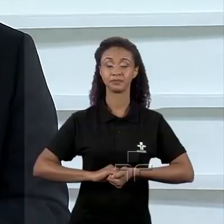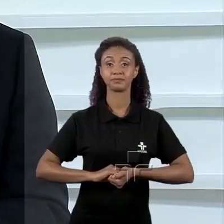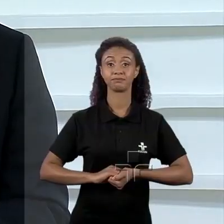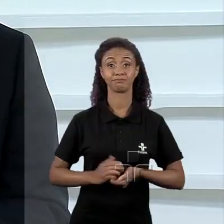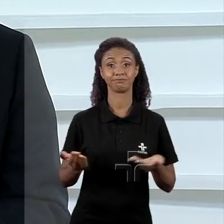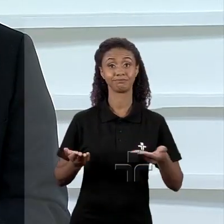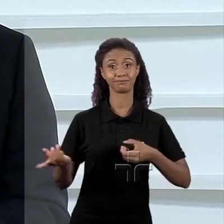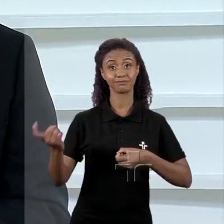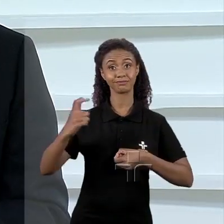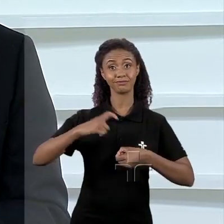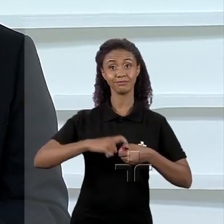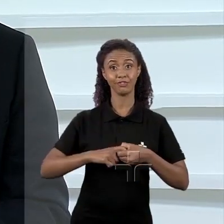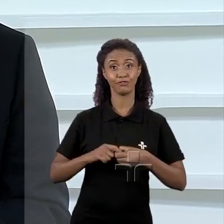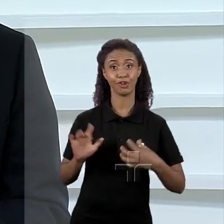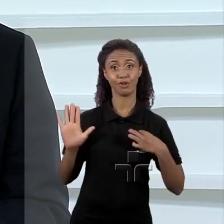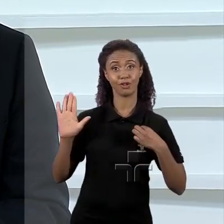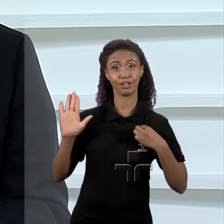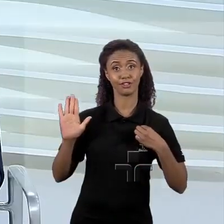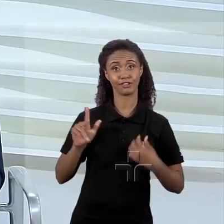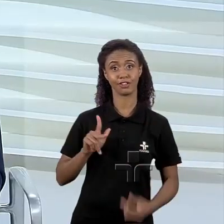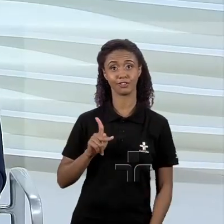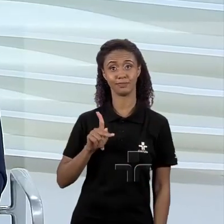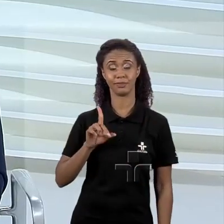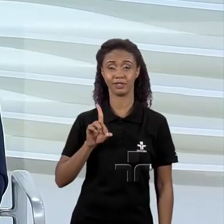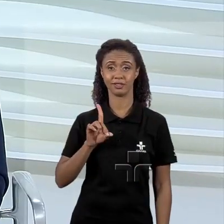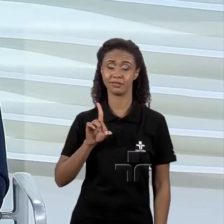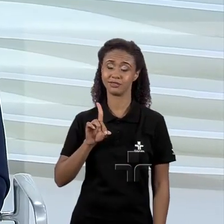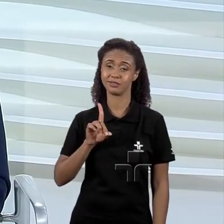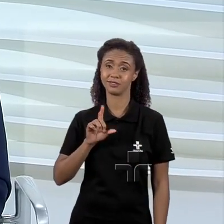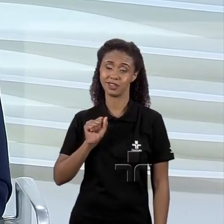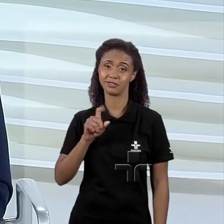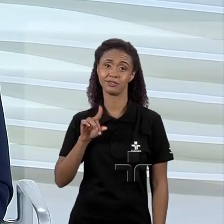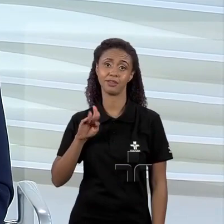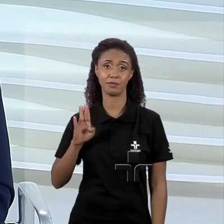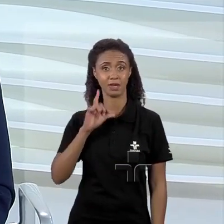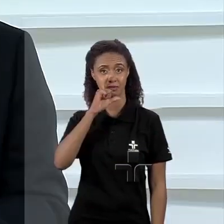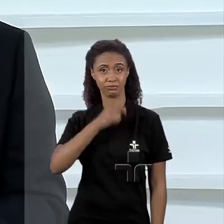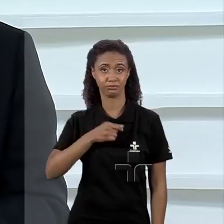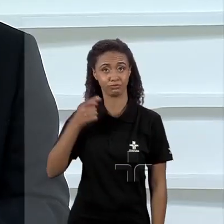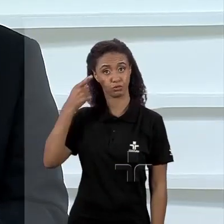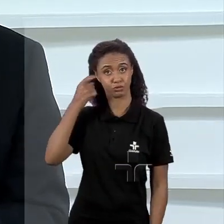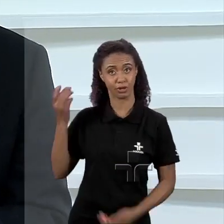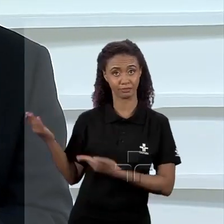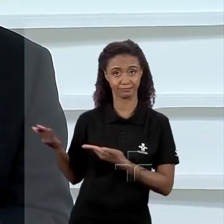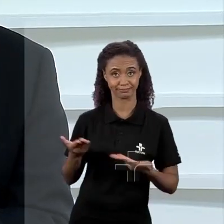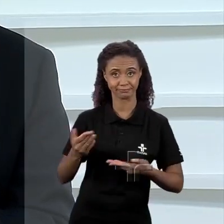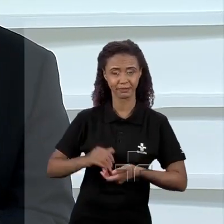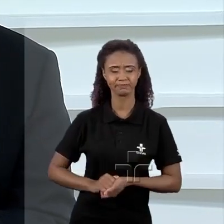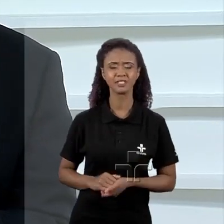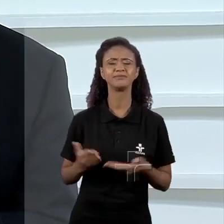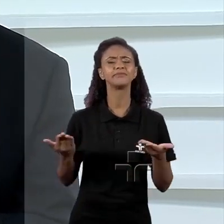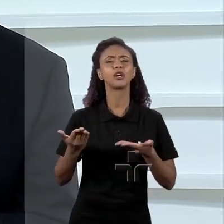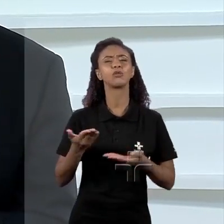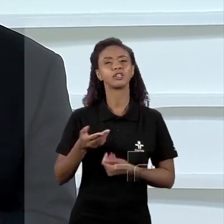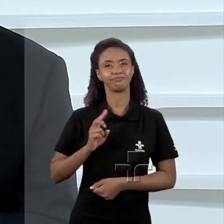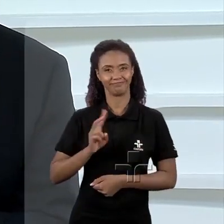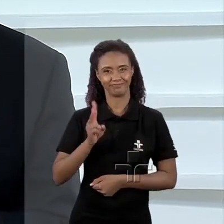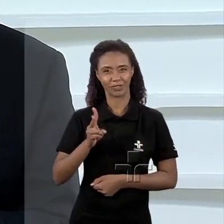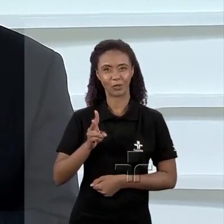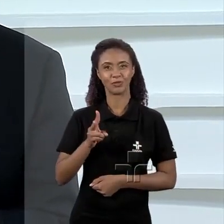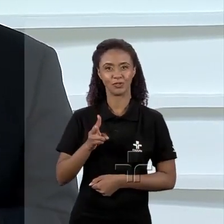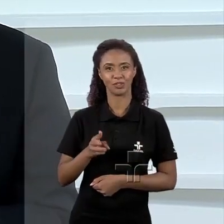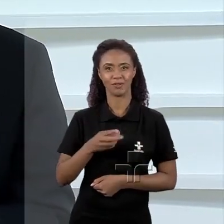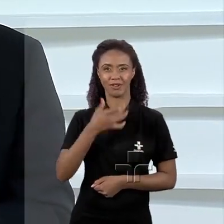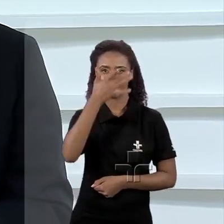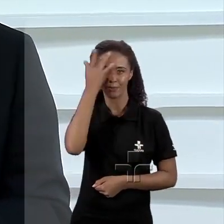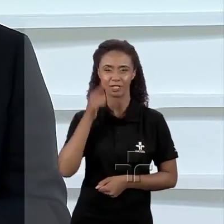Estamos de volta com o candidato do PSDB ao governo do Estado, João Dória. Dória, agora eu queria seguir a roda de jornalistas